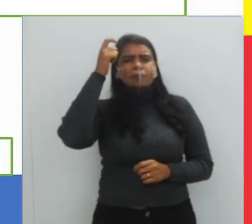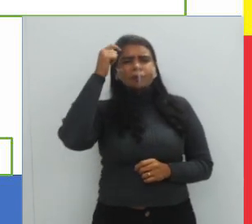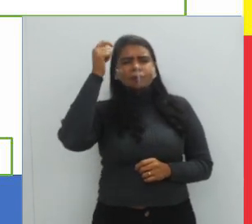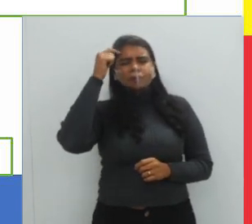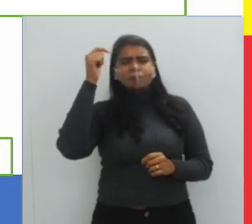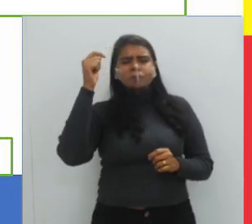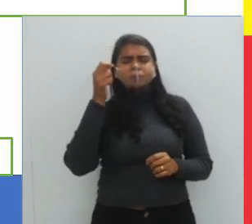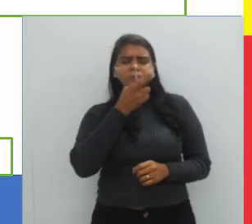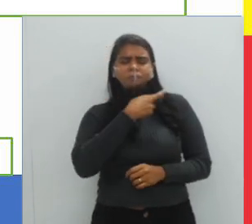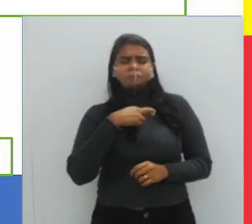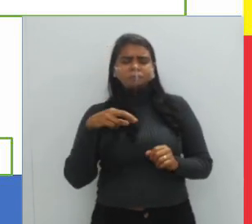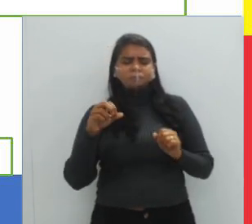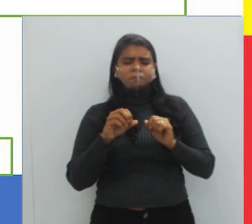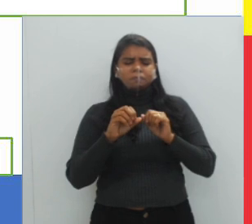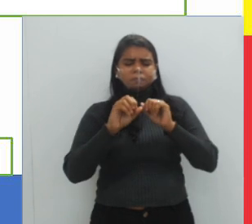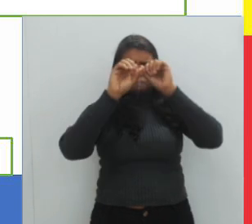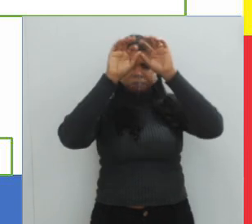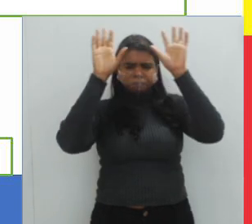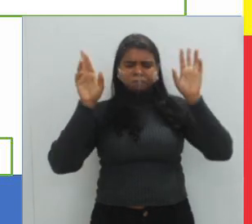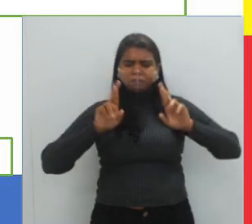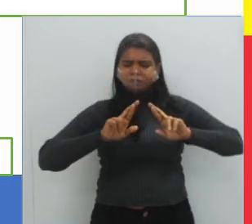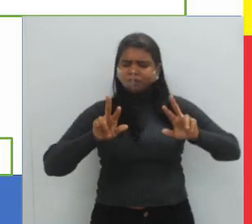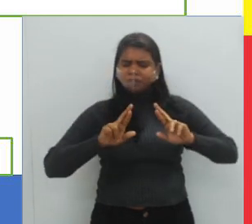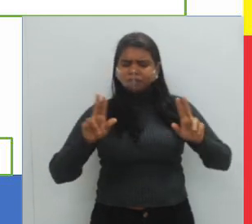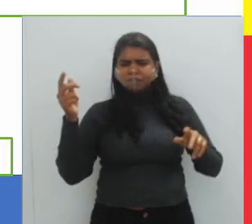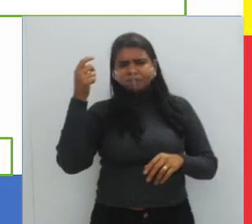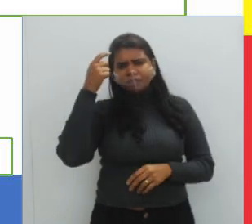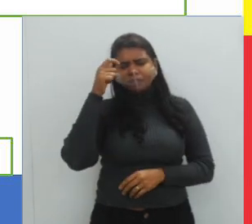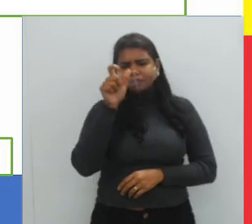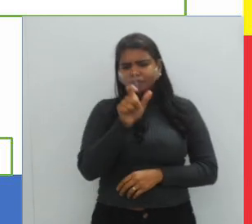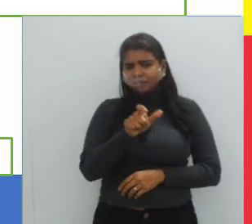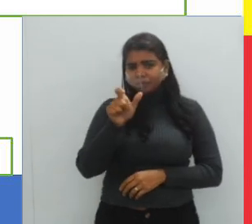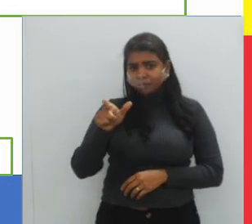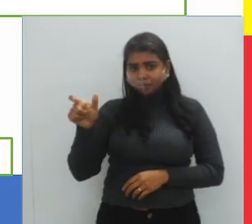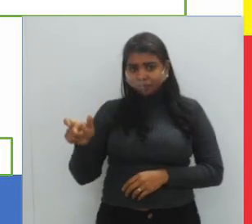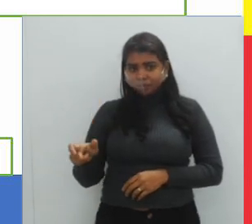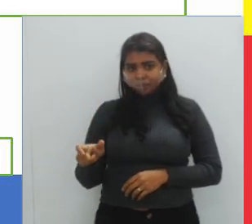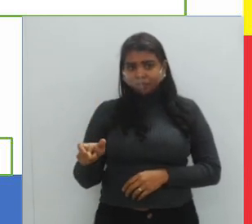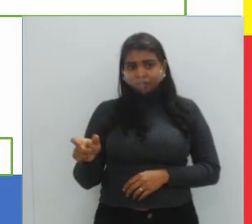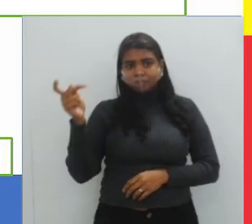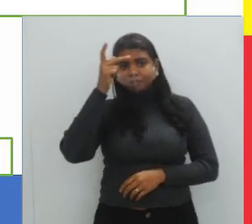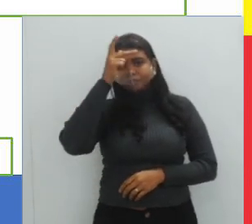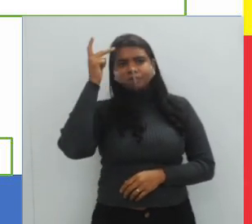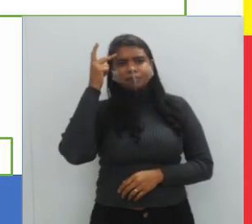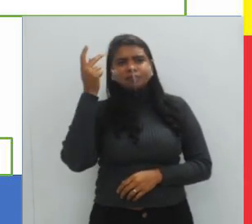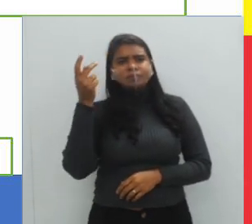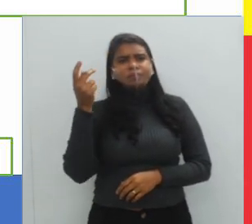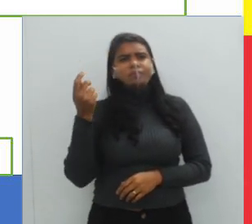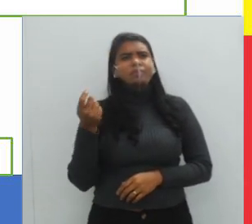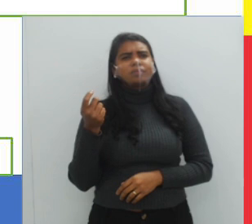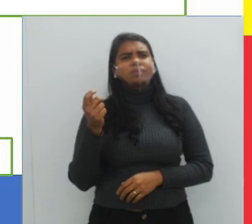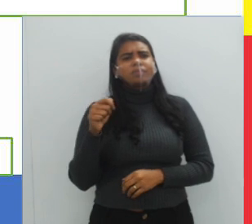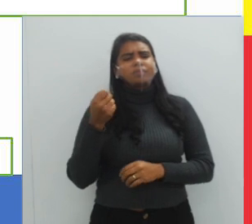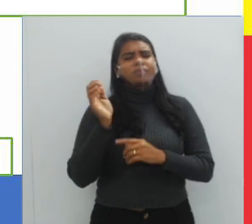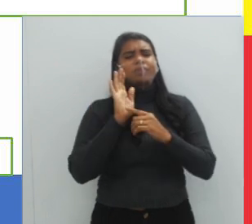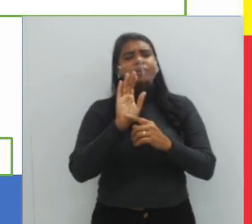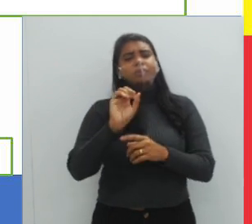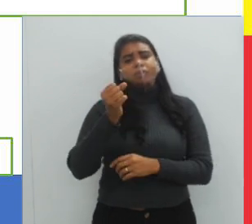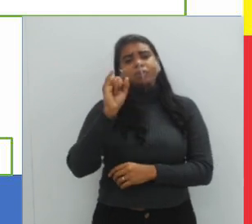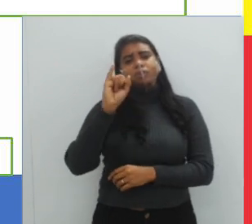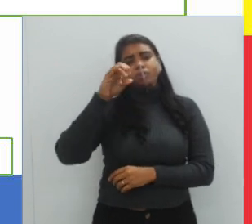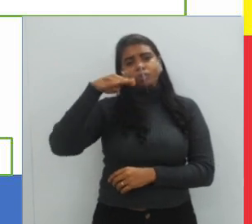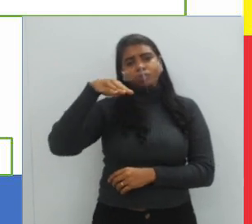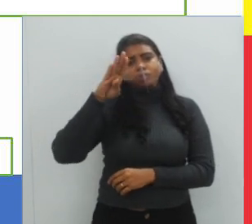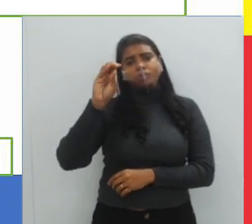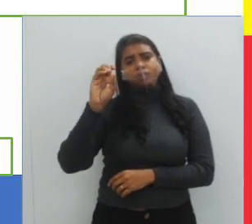de pensamento religioso. Veja que cada membro aí, ele traz consigo um símbolo de